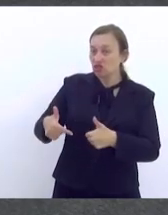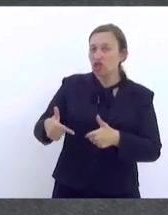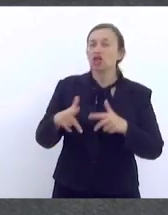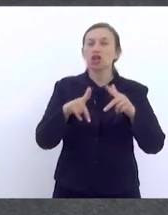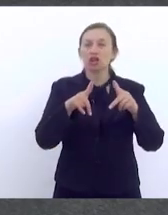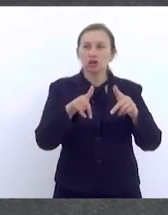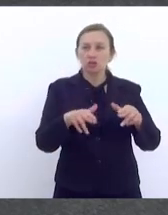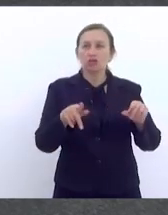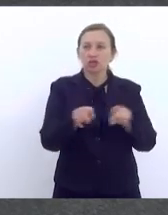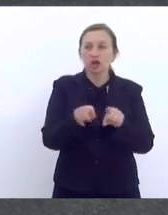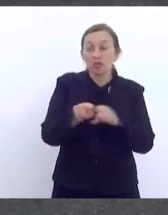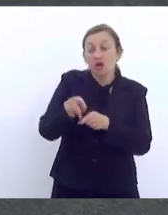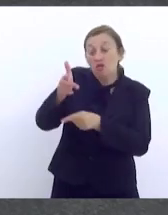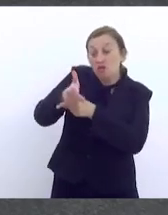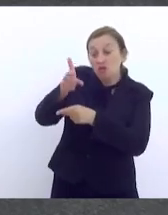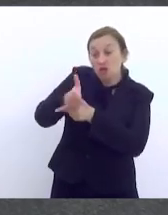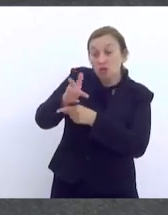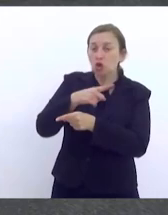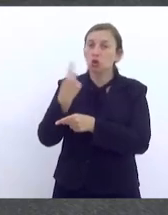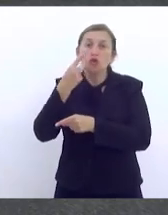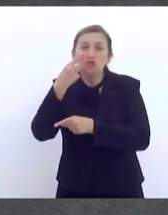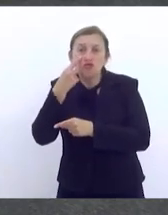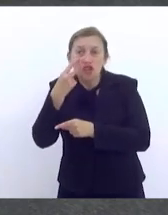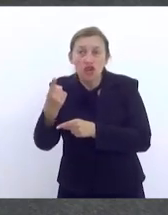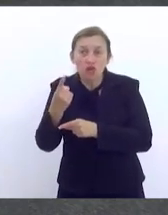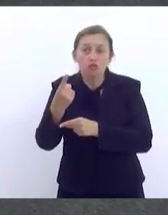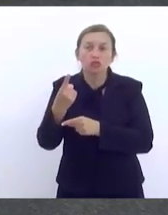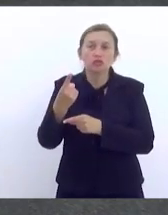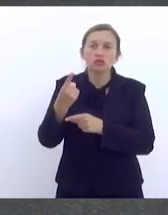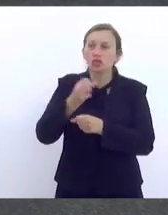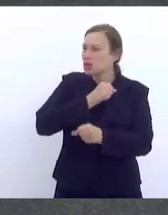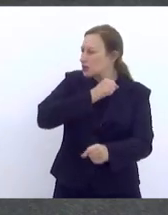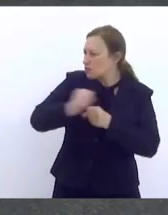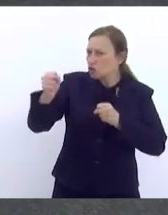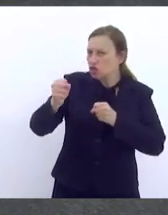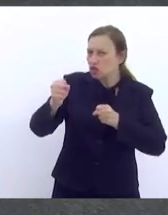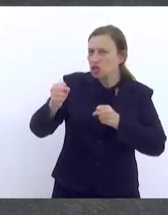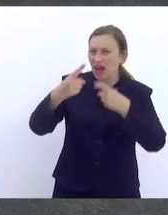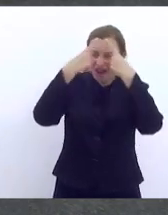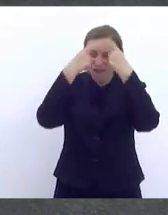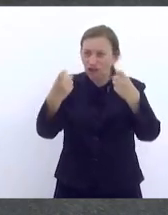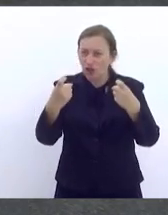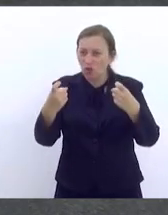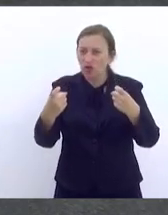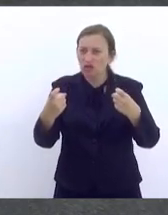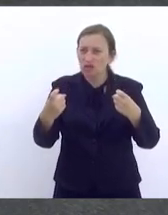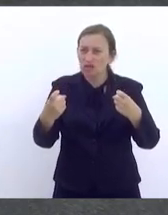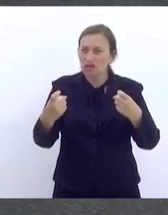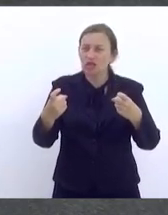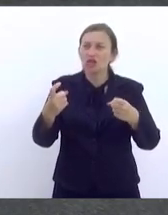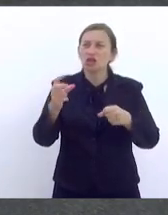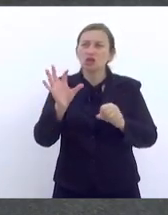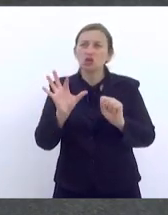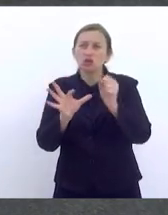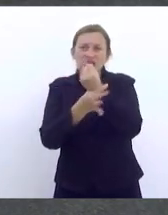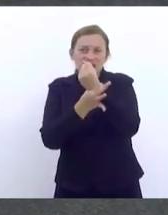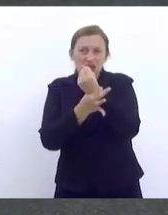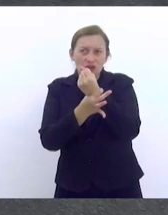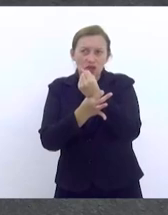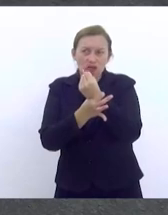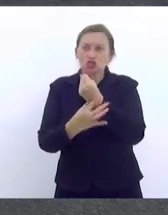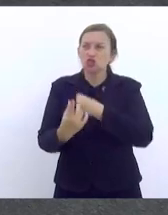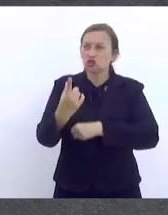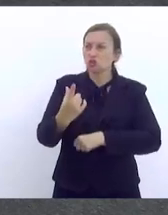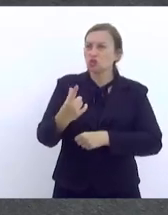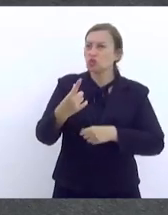também foi filmado e nós assistimos e repudiamos a violência que o segurança de um dos